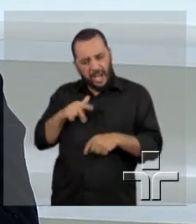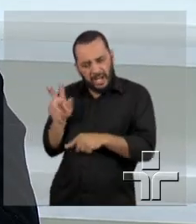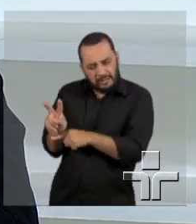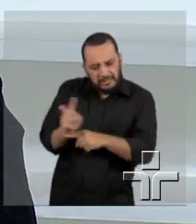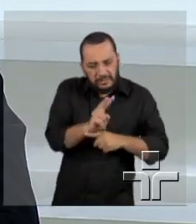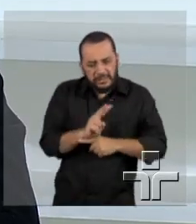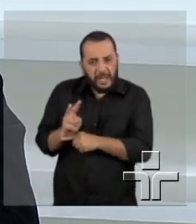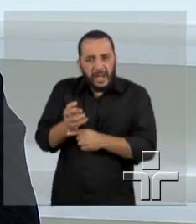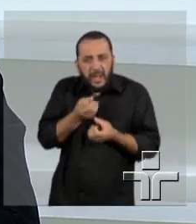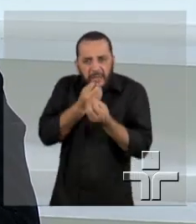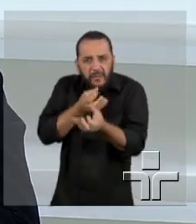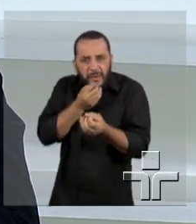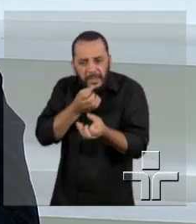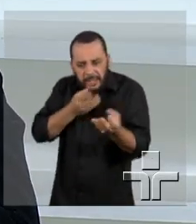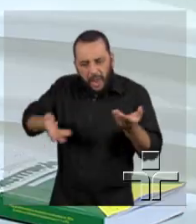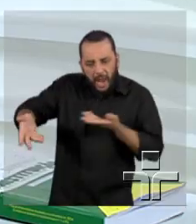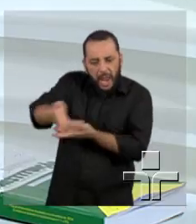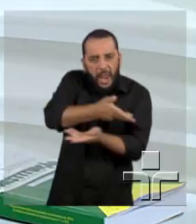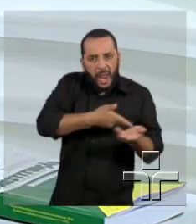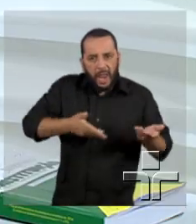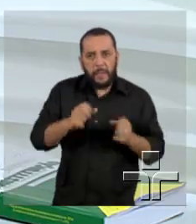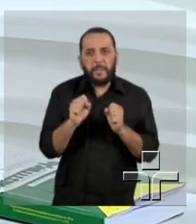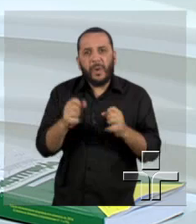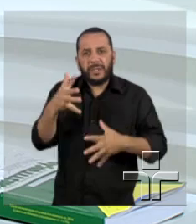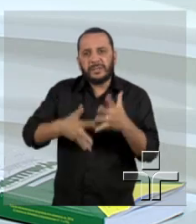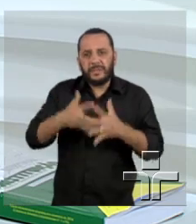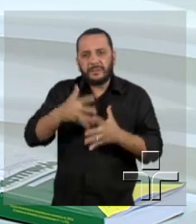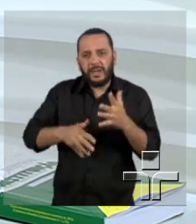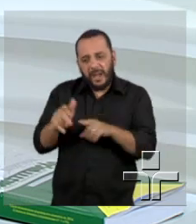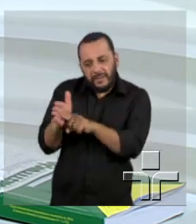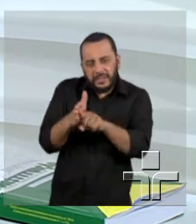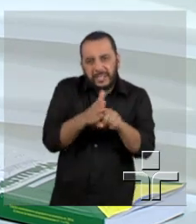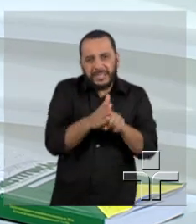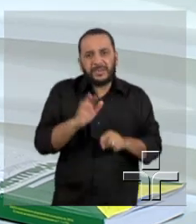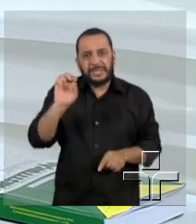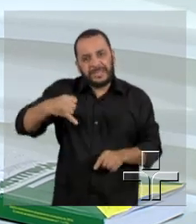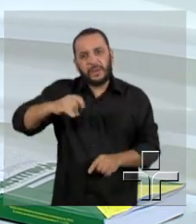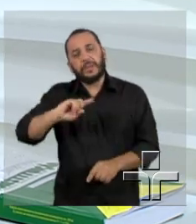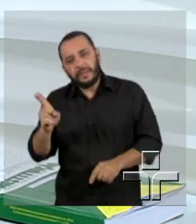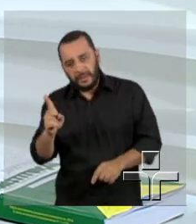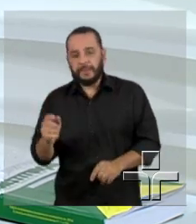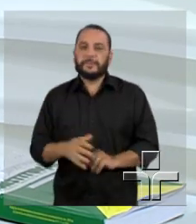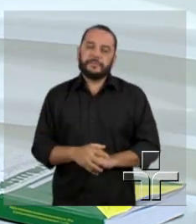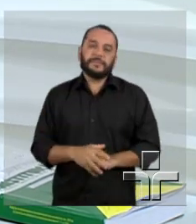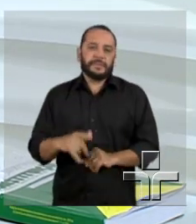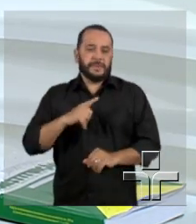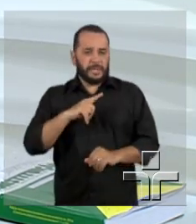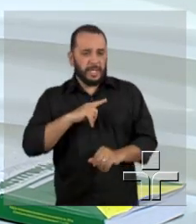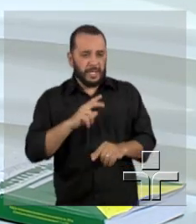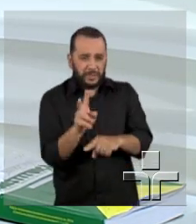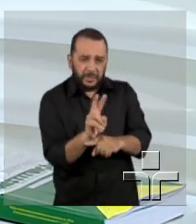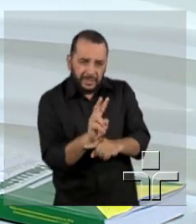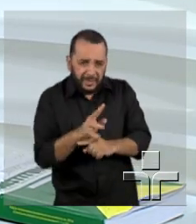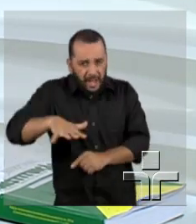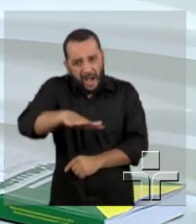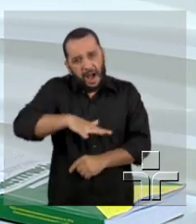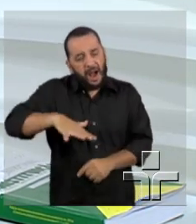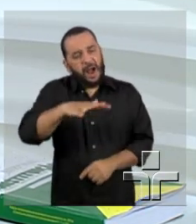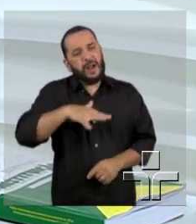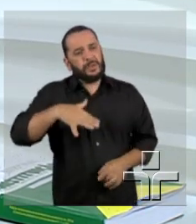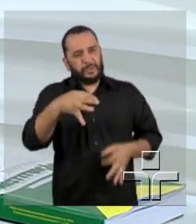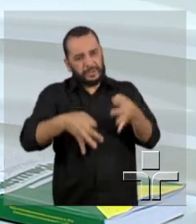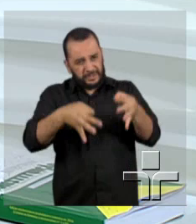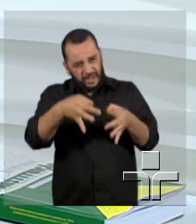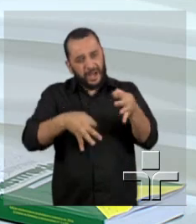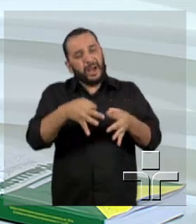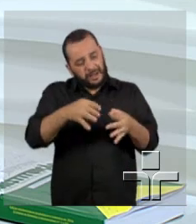Isso pode atrapalhar as investigações, atrasá-las? Esse problema do supervisionamento pelo Poder Judiciário também é